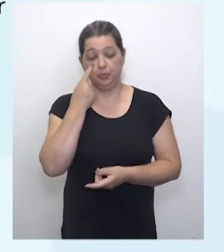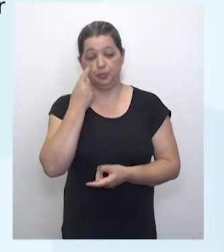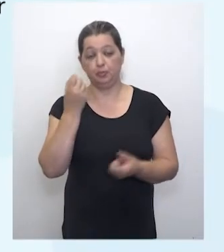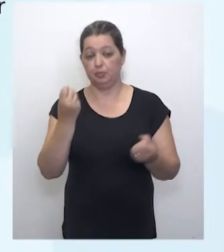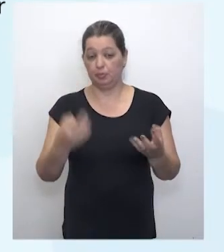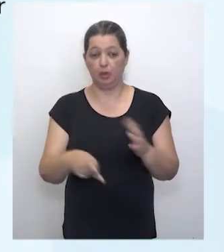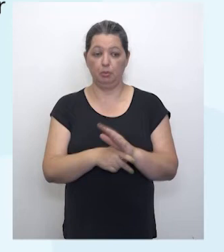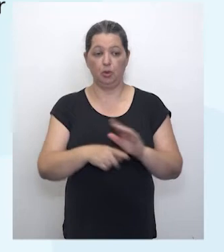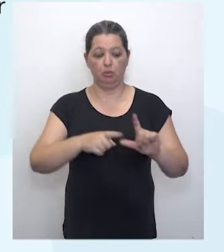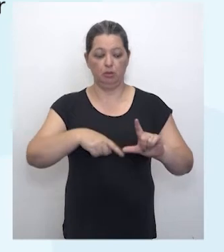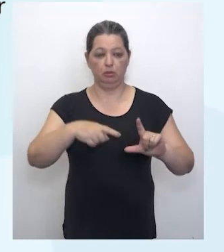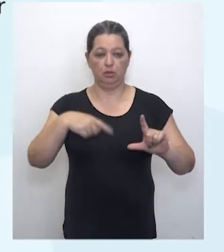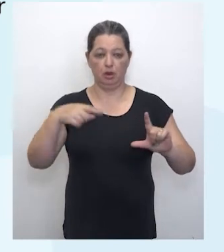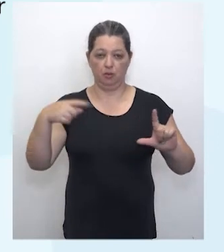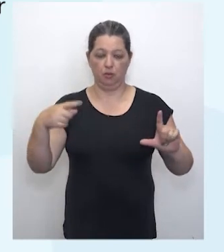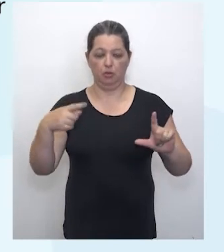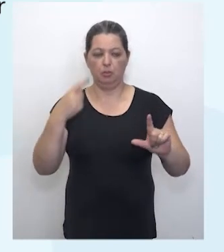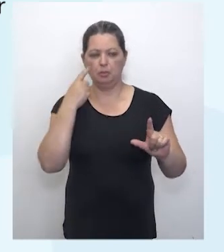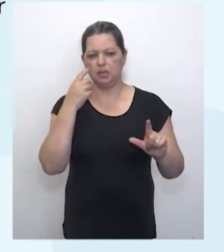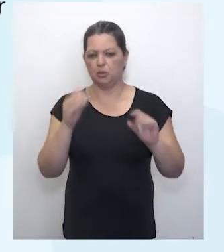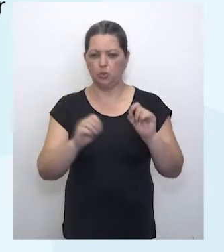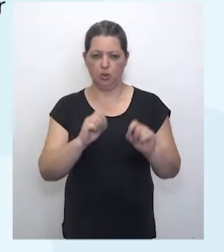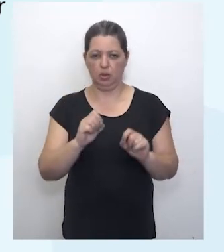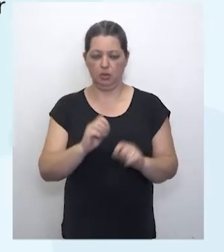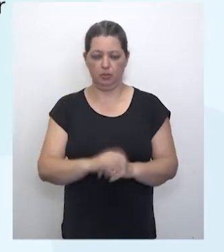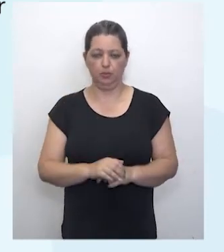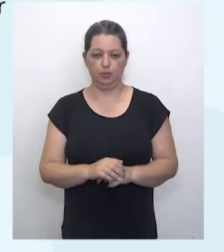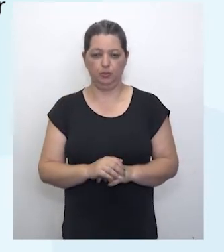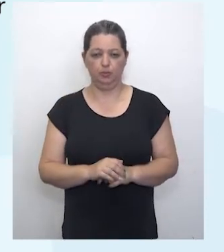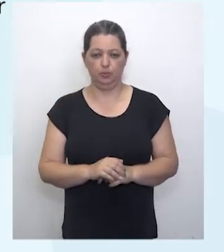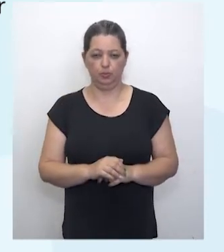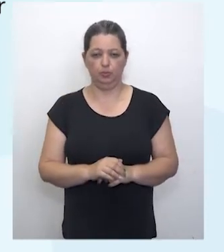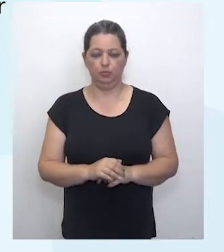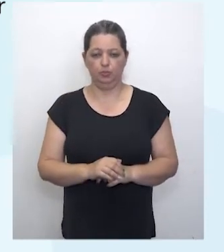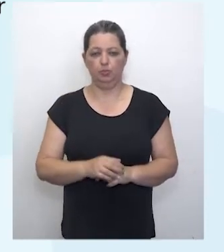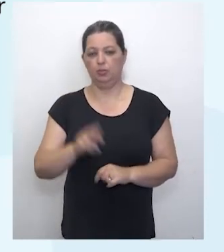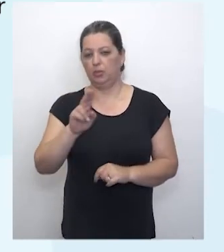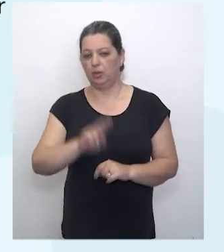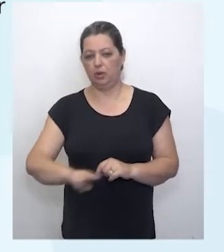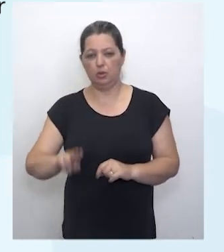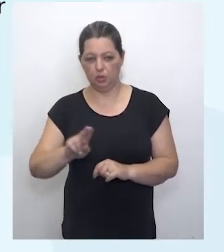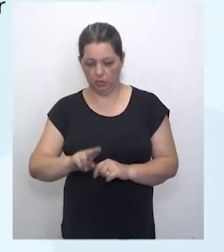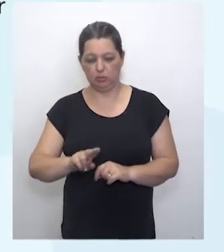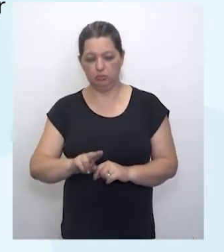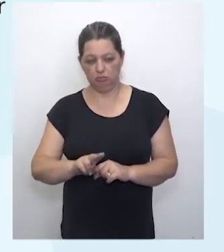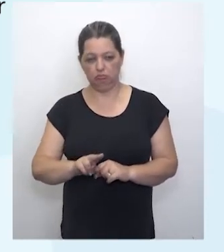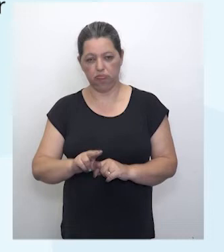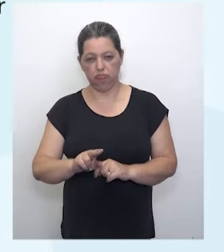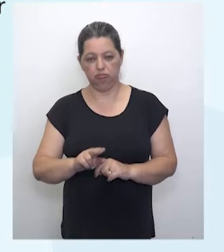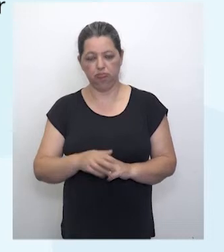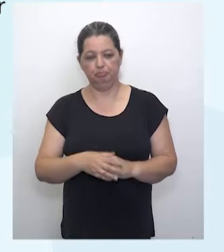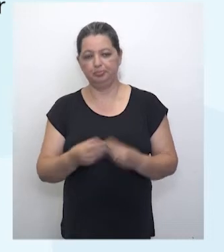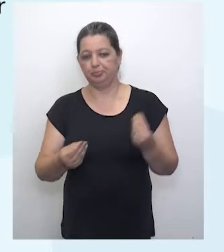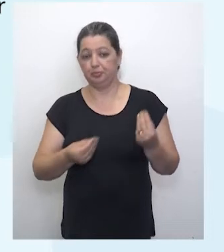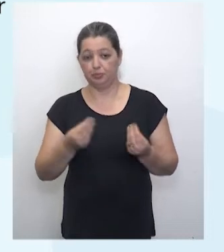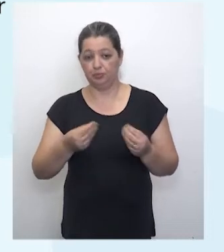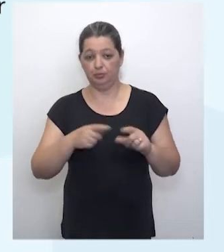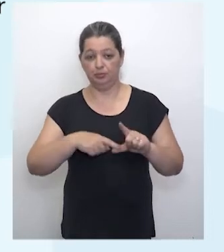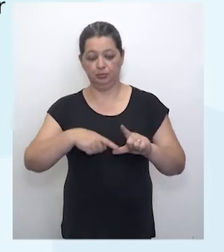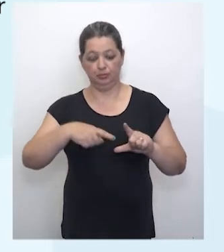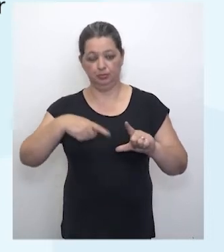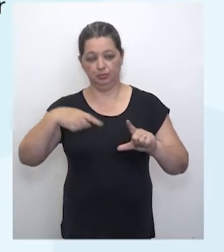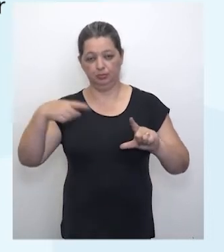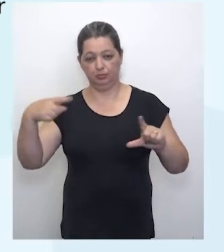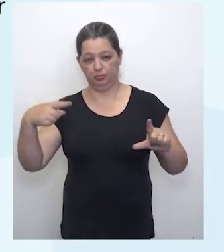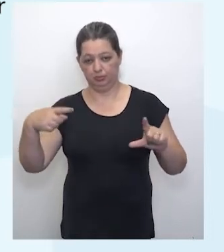em gráficos, a gente tem que pensar, primeiro, numa boa utilidade para eles. E os